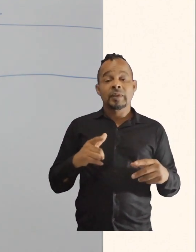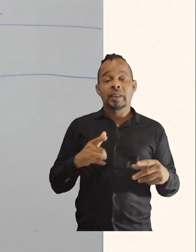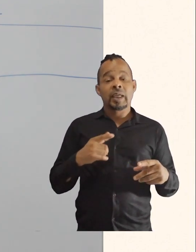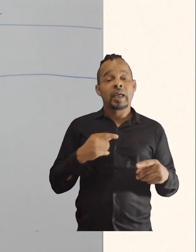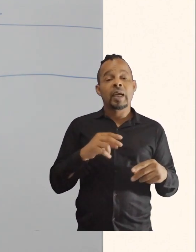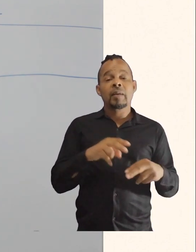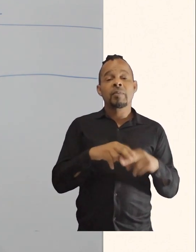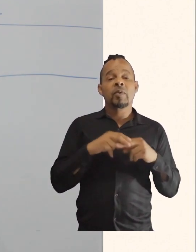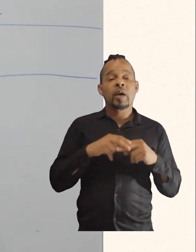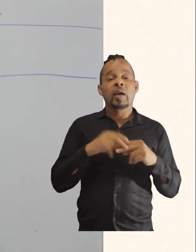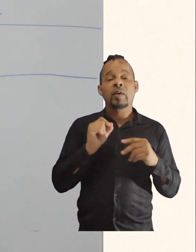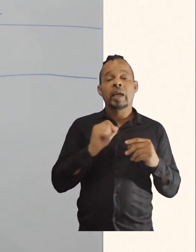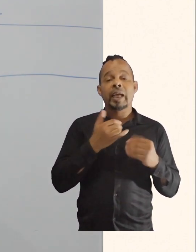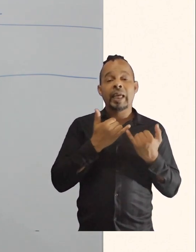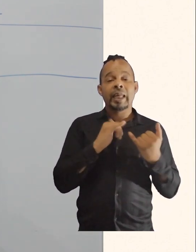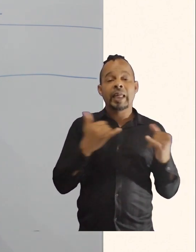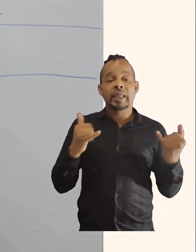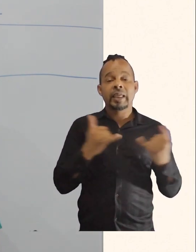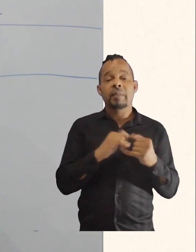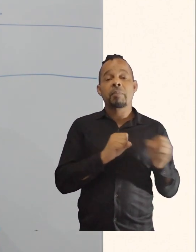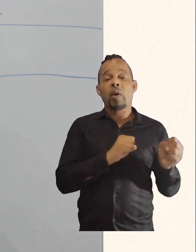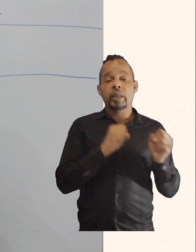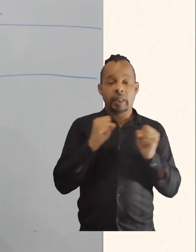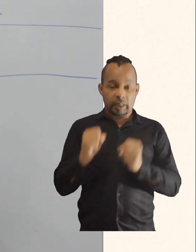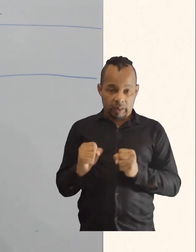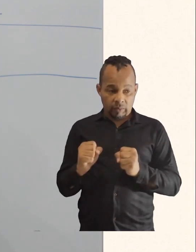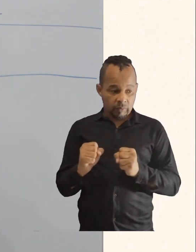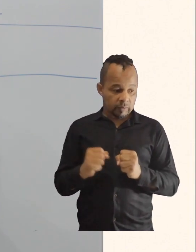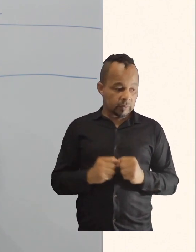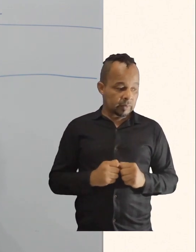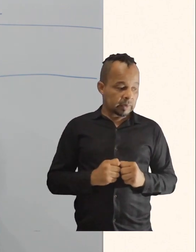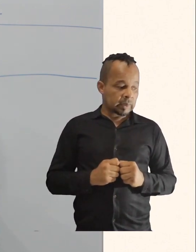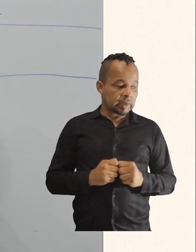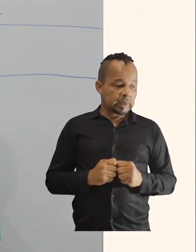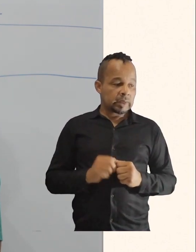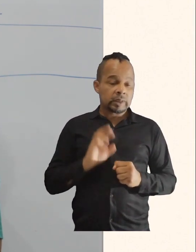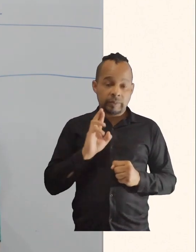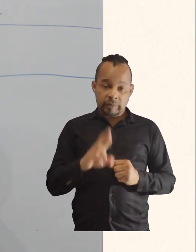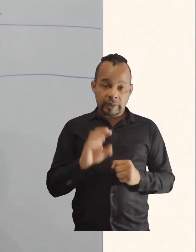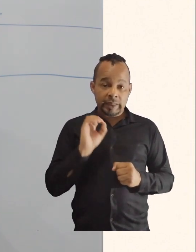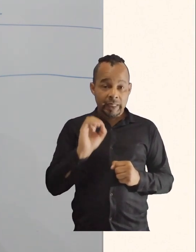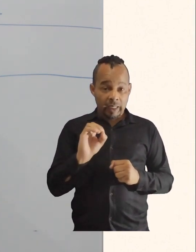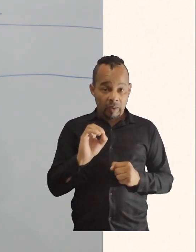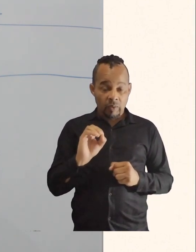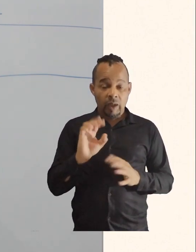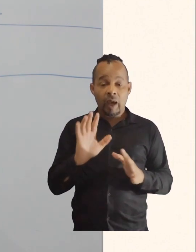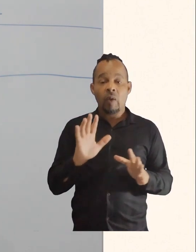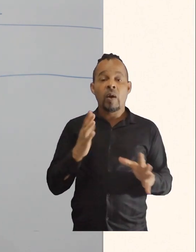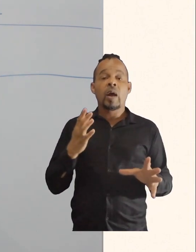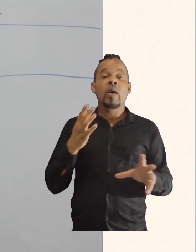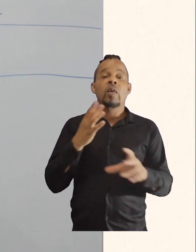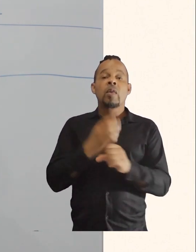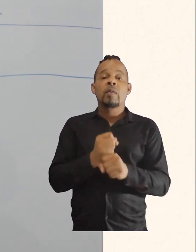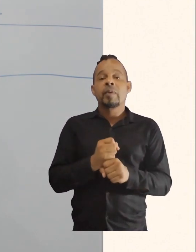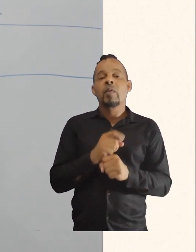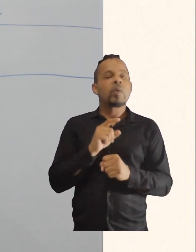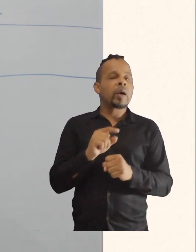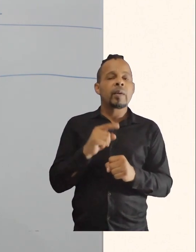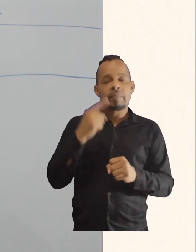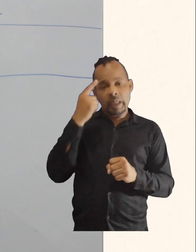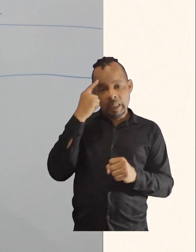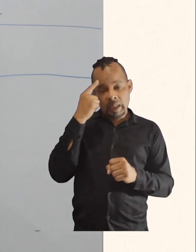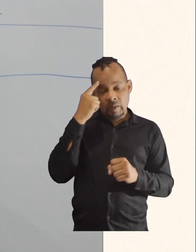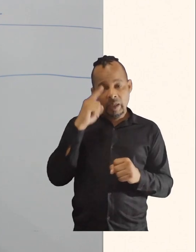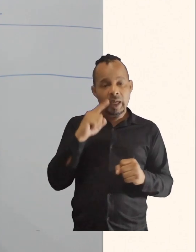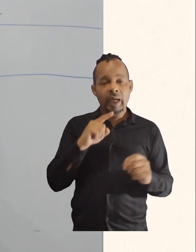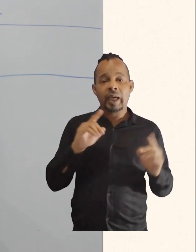das energias potenciais. E deu 0. Beleza? Vou fazer aqui agora esta soma em